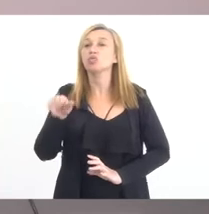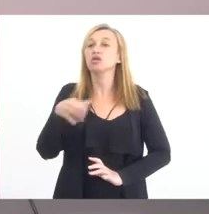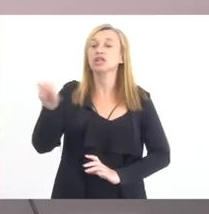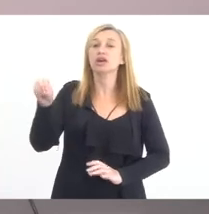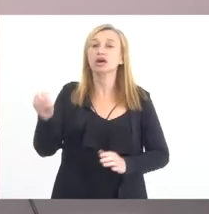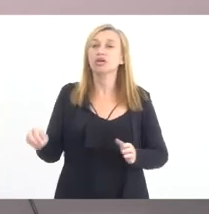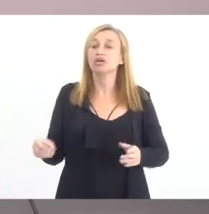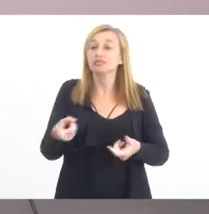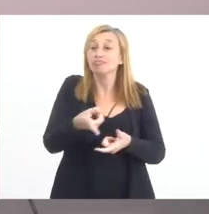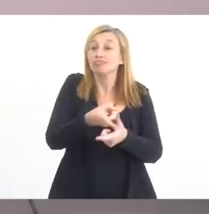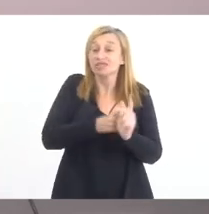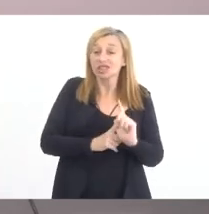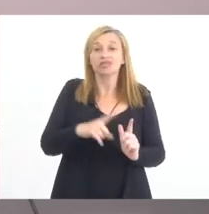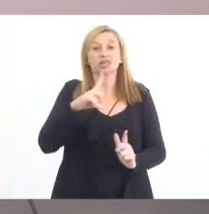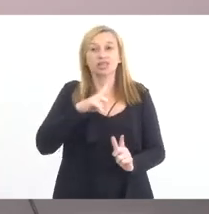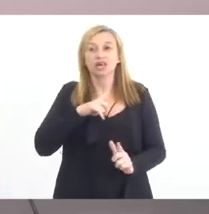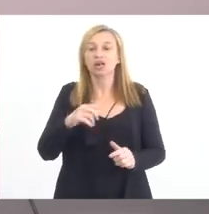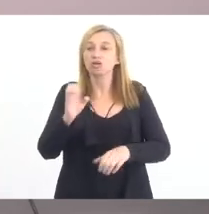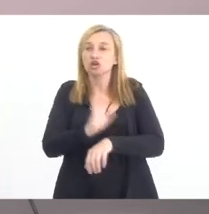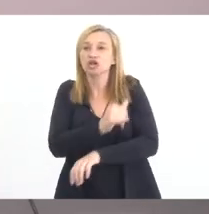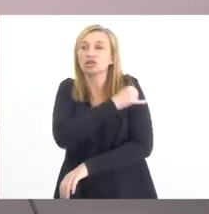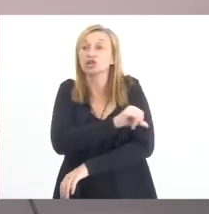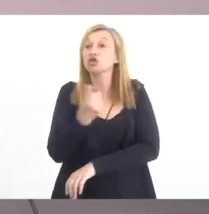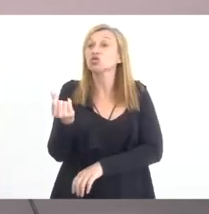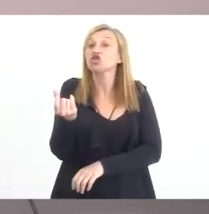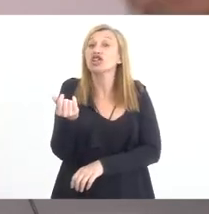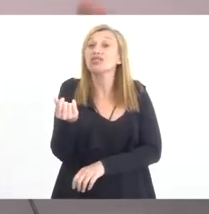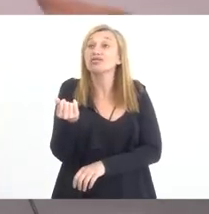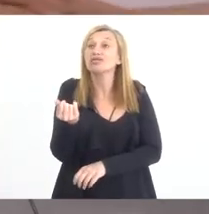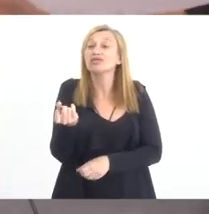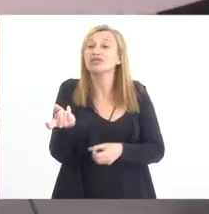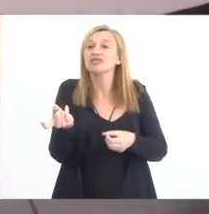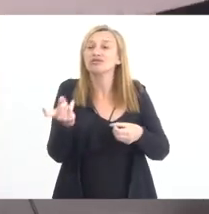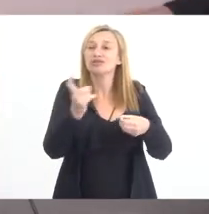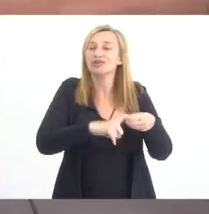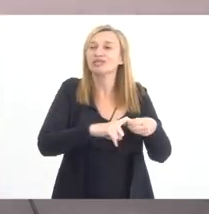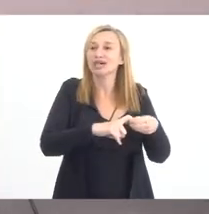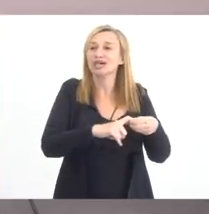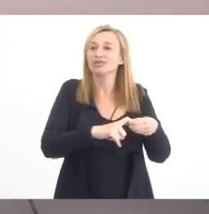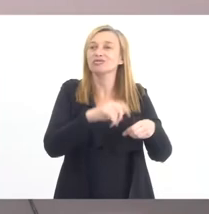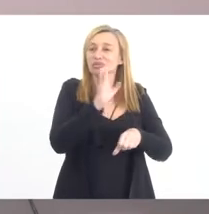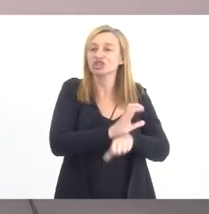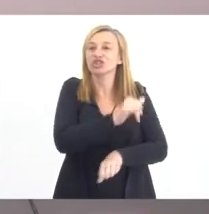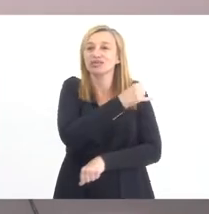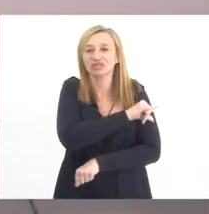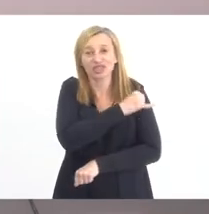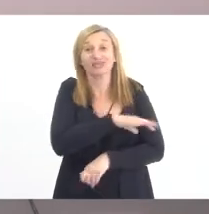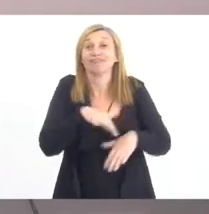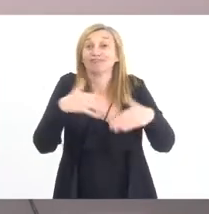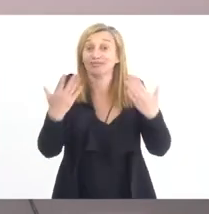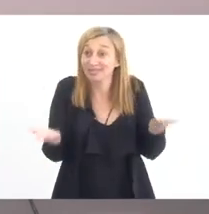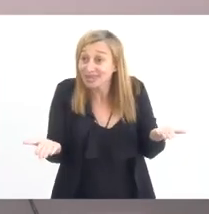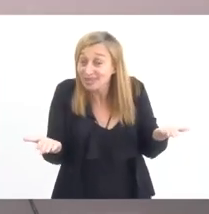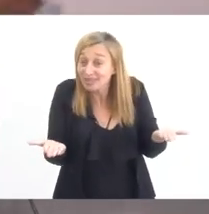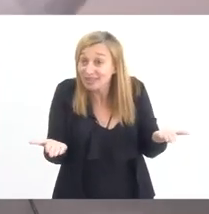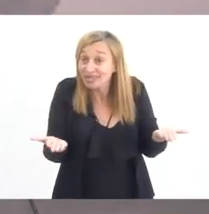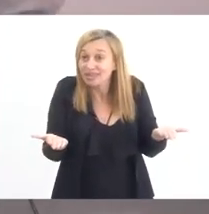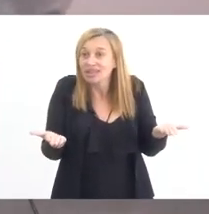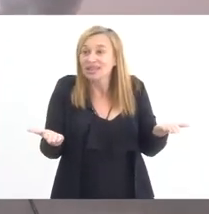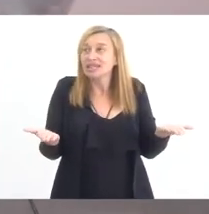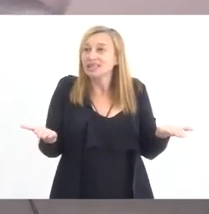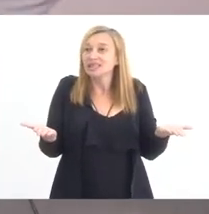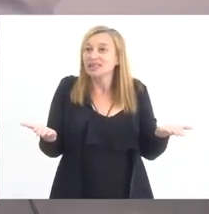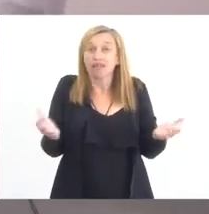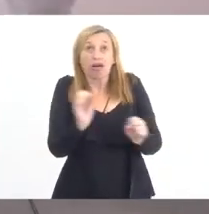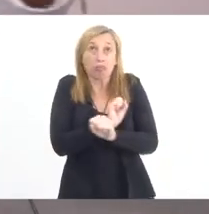ao Estado do Rio de Janeiro, e esse dinheiro vai ter que ser realocado ao Estado do Rio de Janeiro. Então, sabe que a gente diz, não,